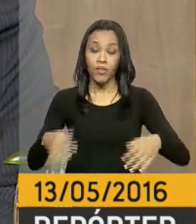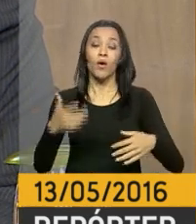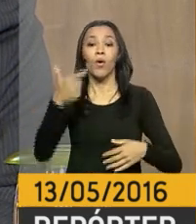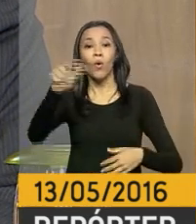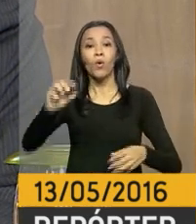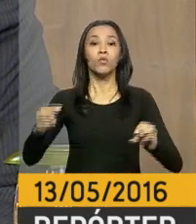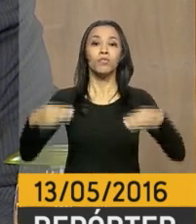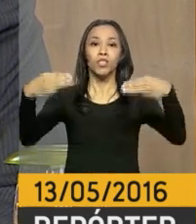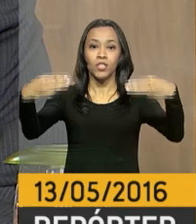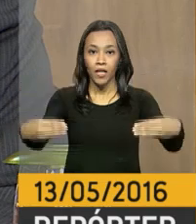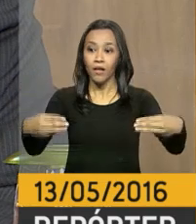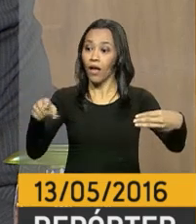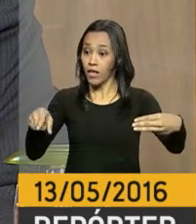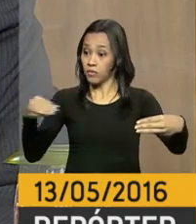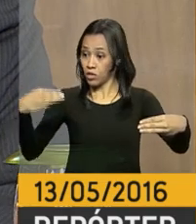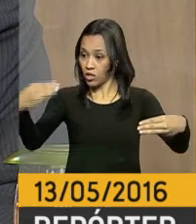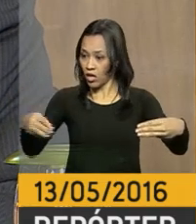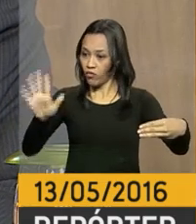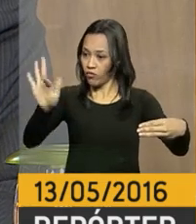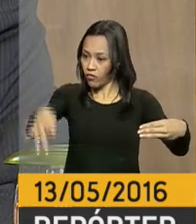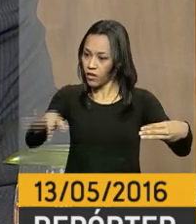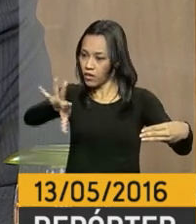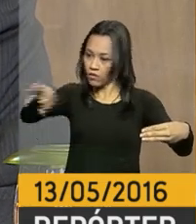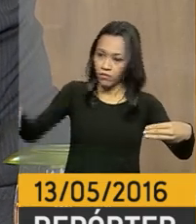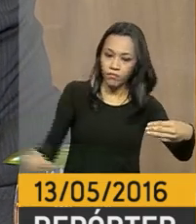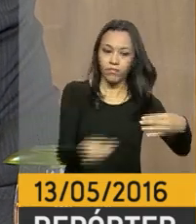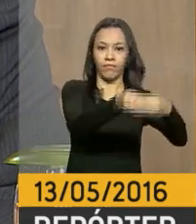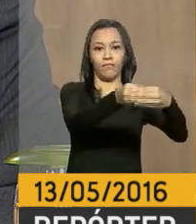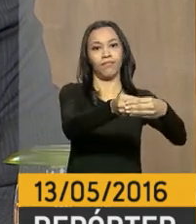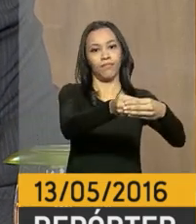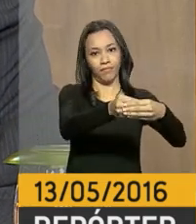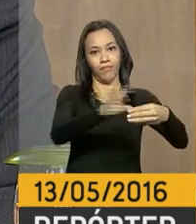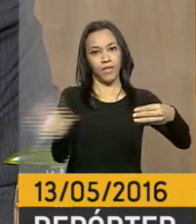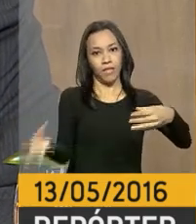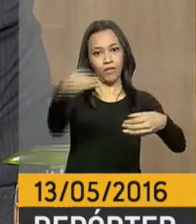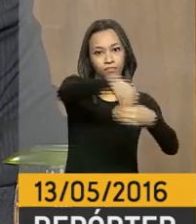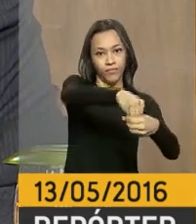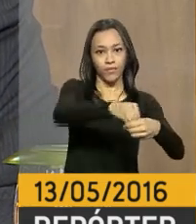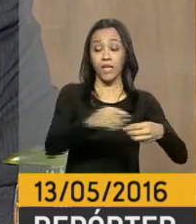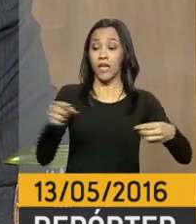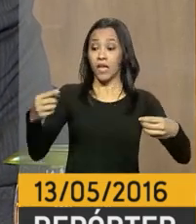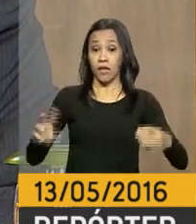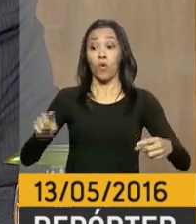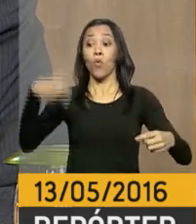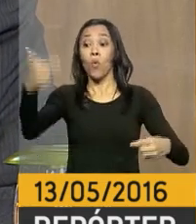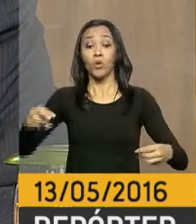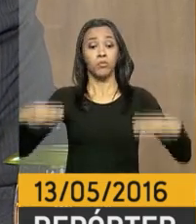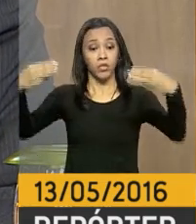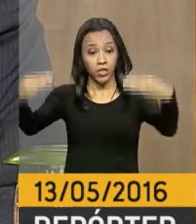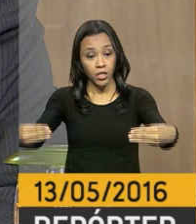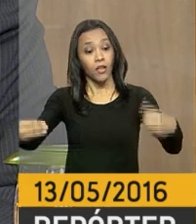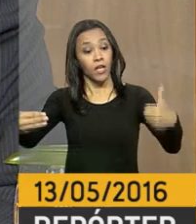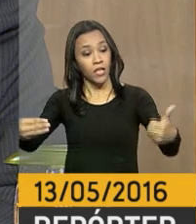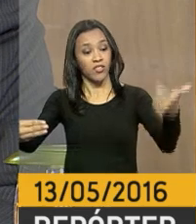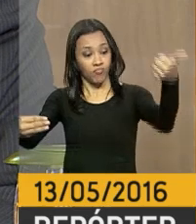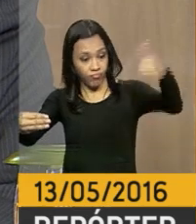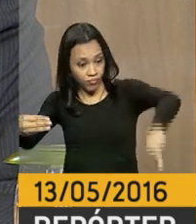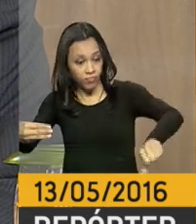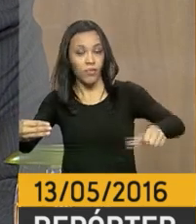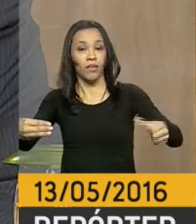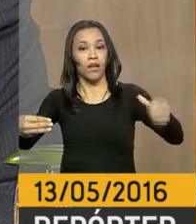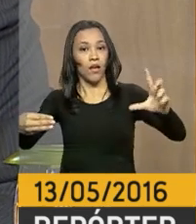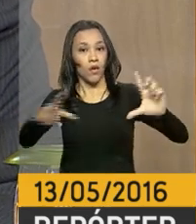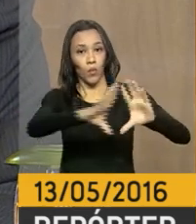Ministérios isso implica no ajuste de estrutura organizacional e também uma